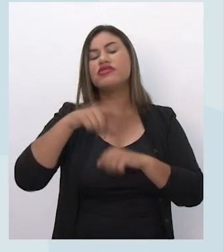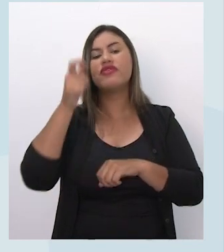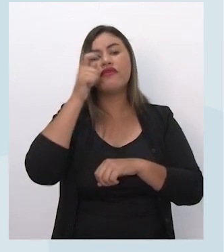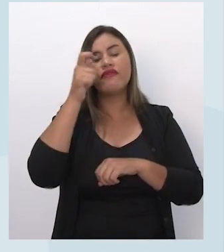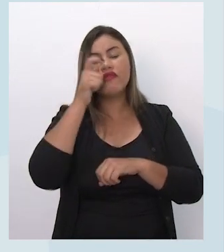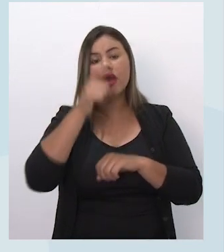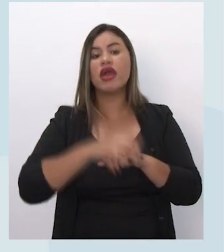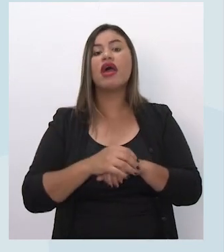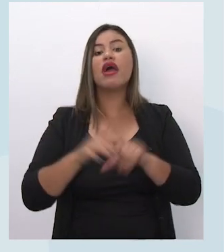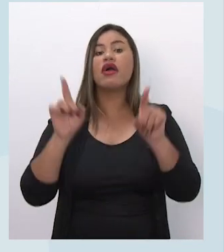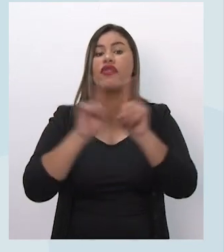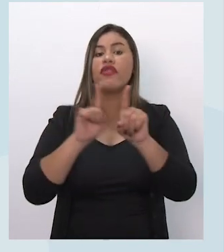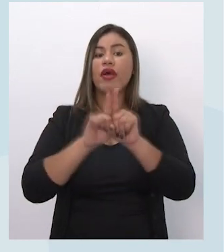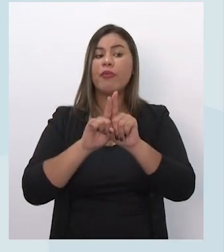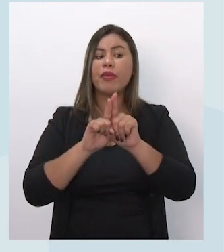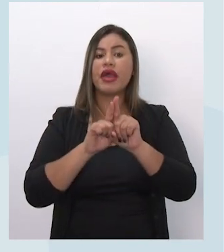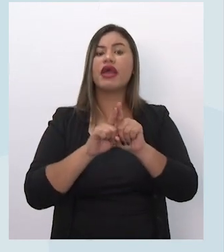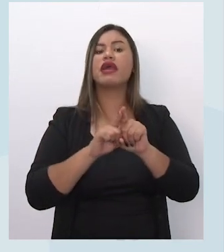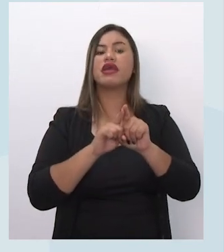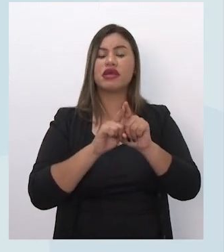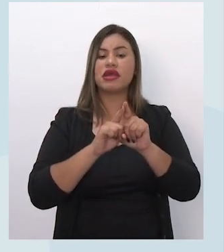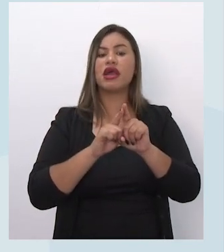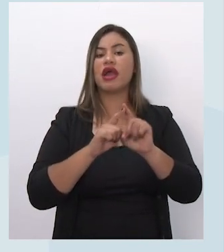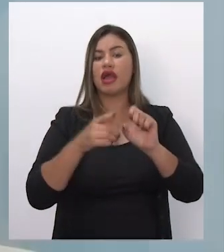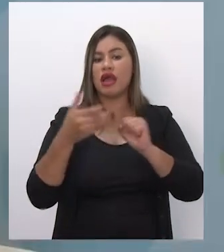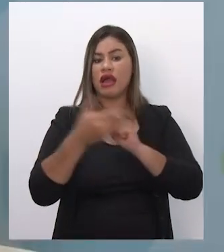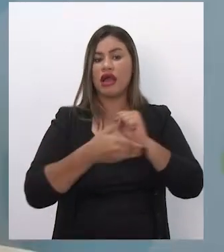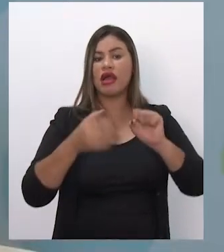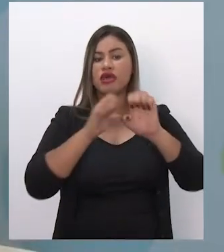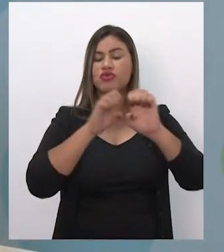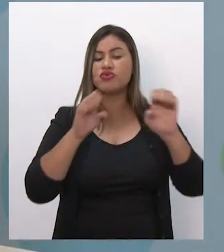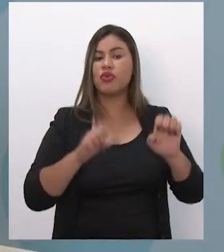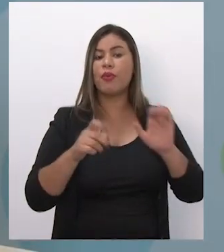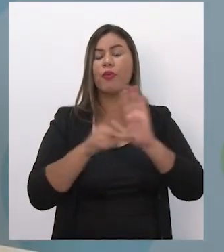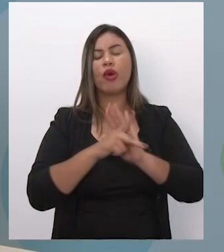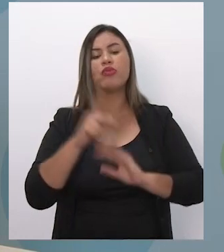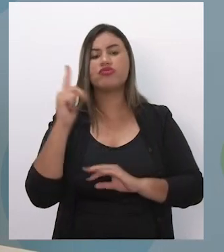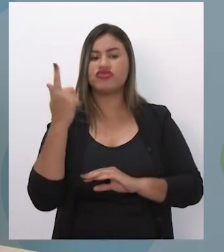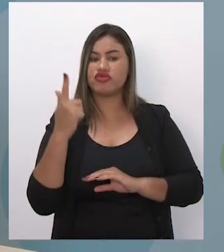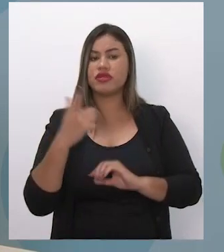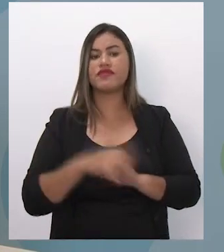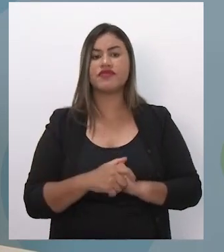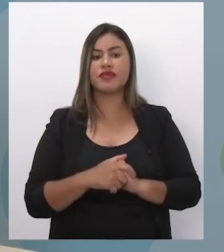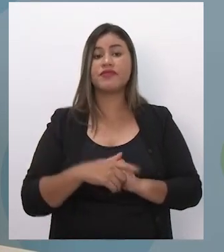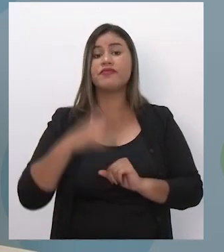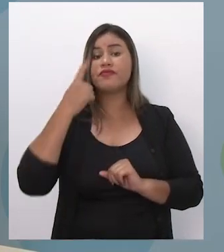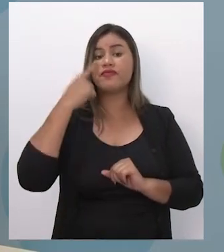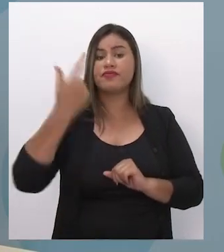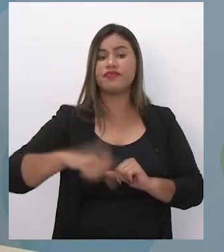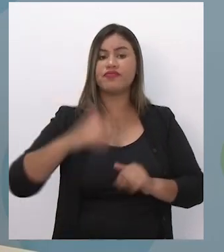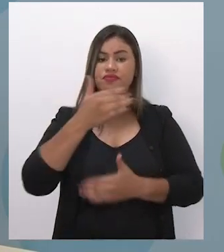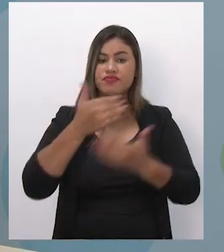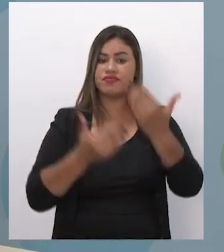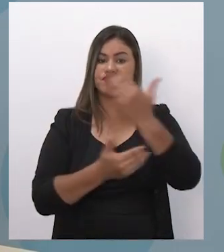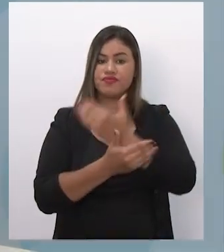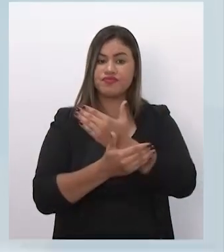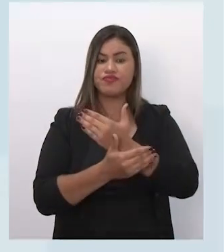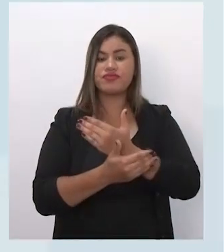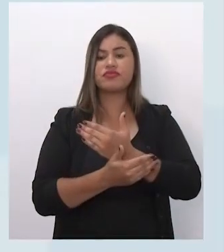com os conceitos estruturantes da geografia. Então, no próximo slide, a gente pode começar a ver